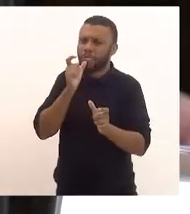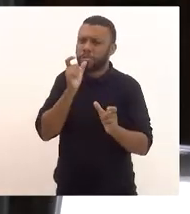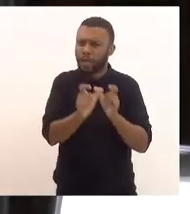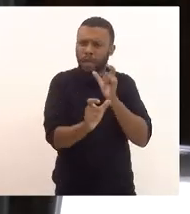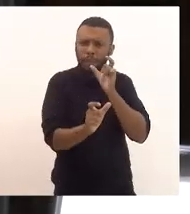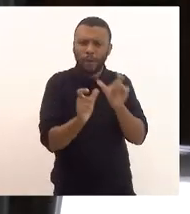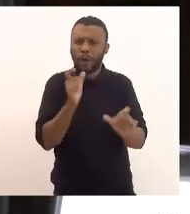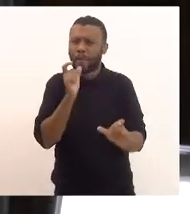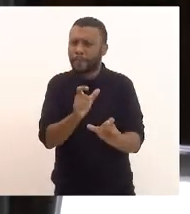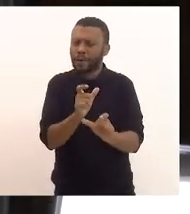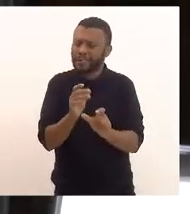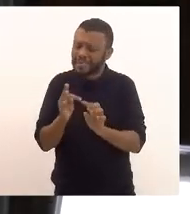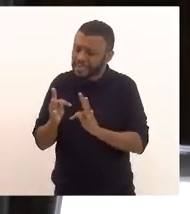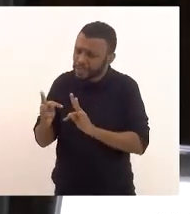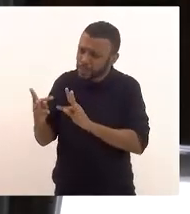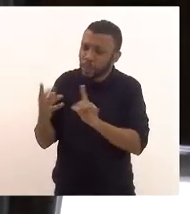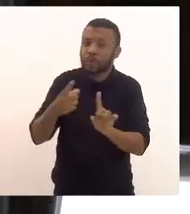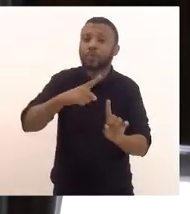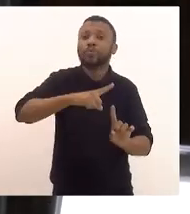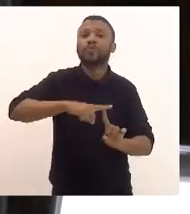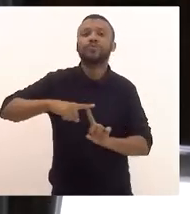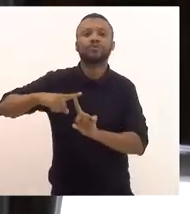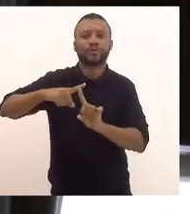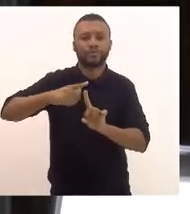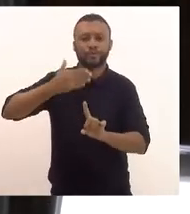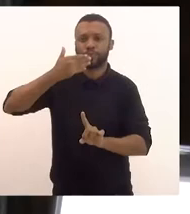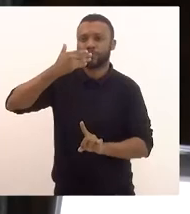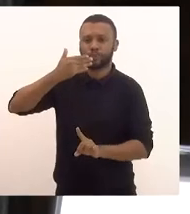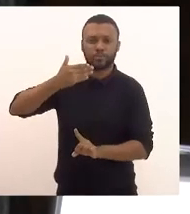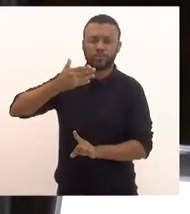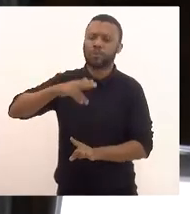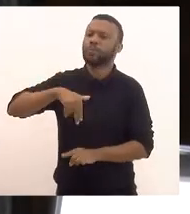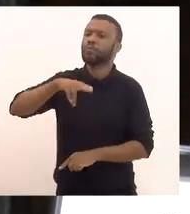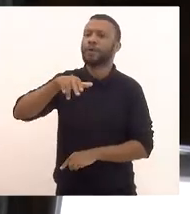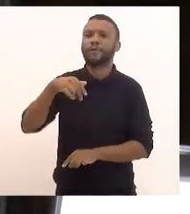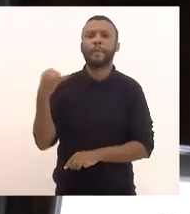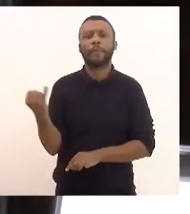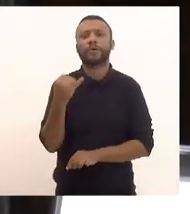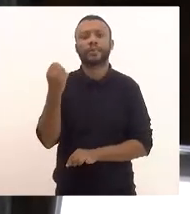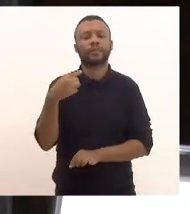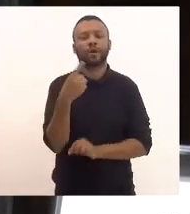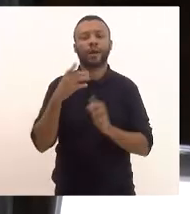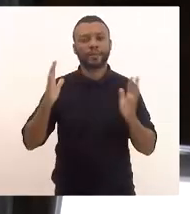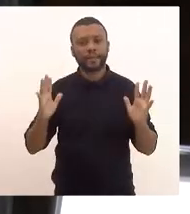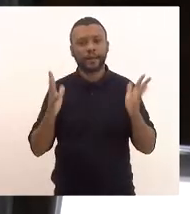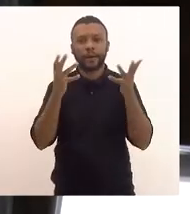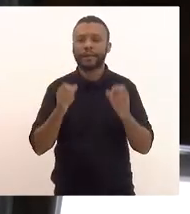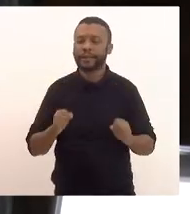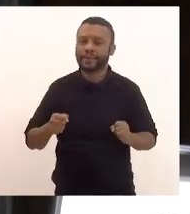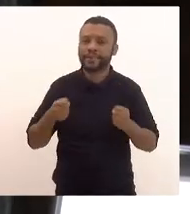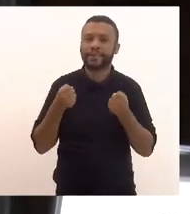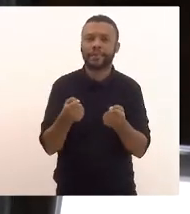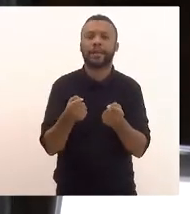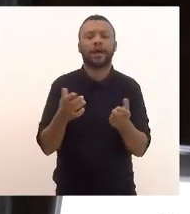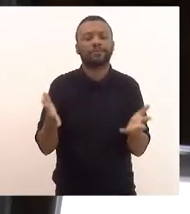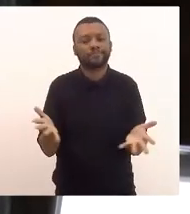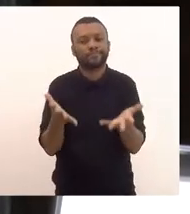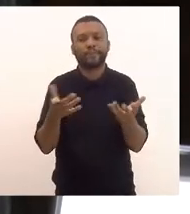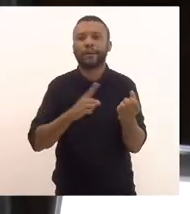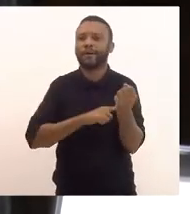toda ordem todos os tipos nunca foi tão importante Celebrar e defender e